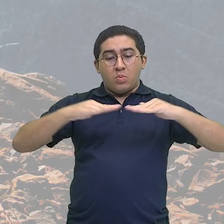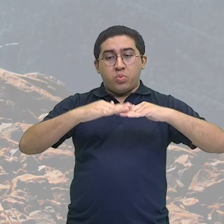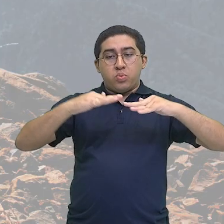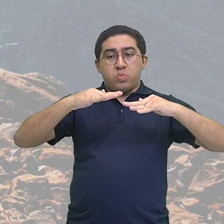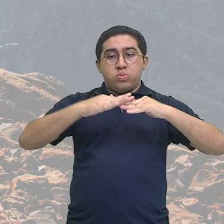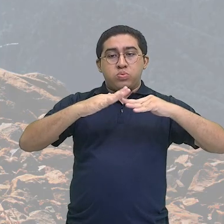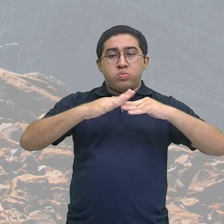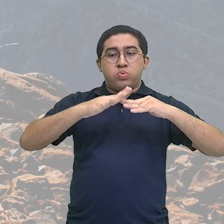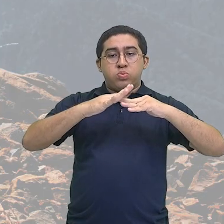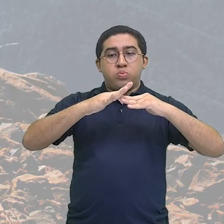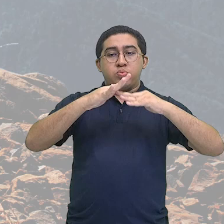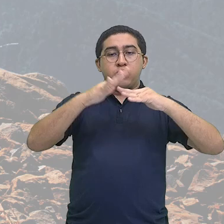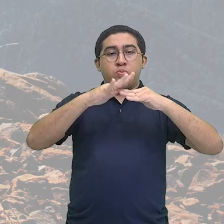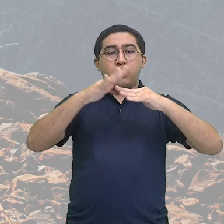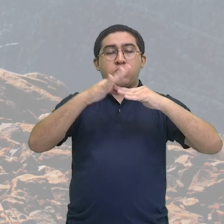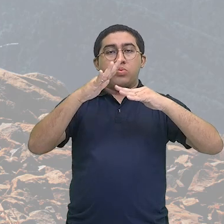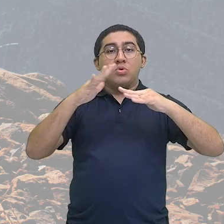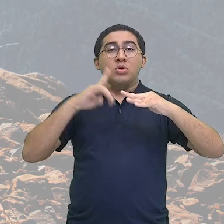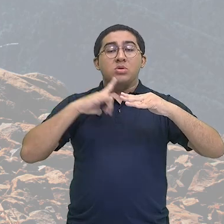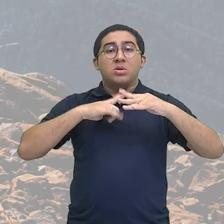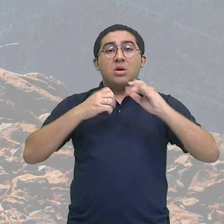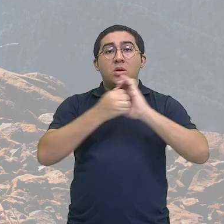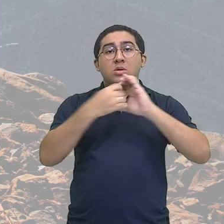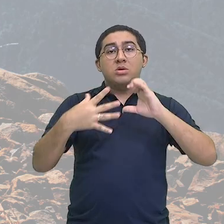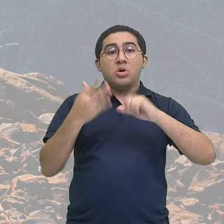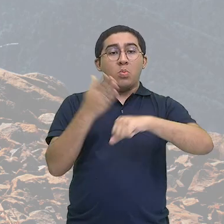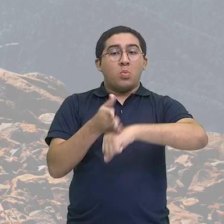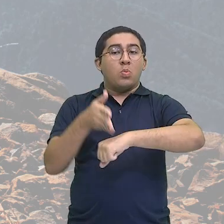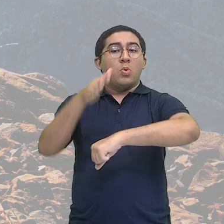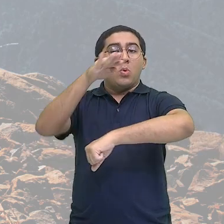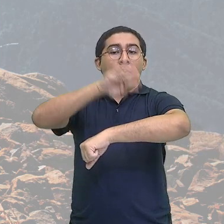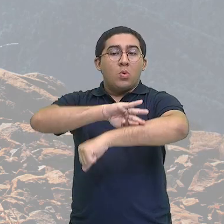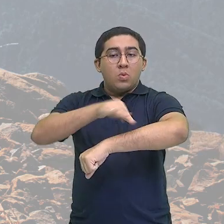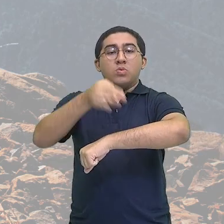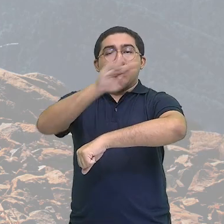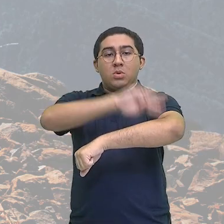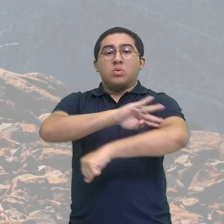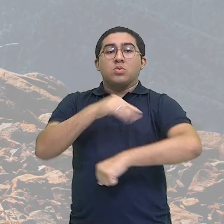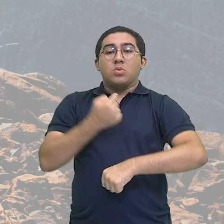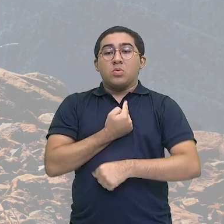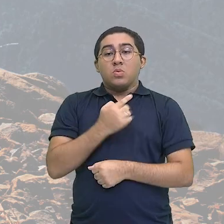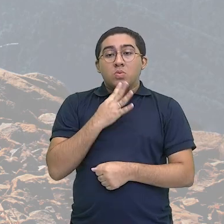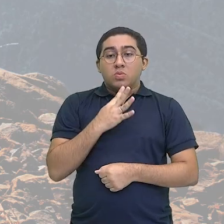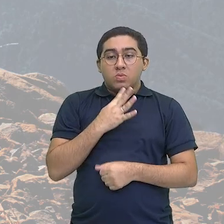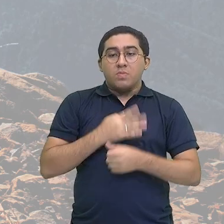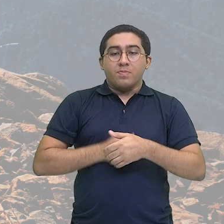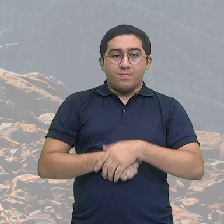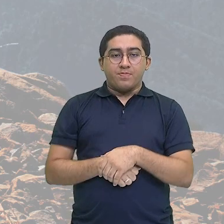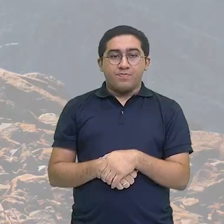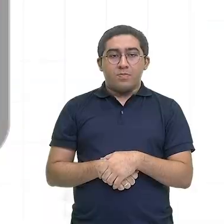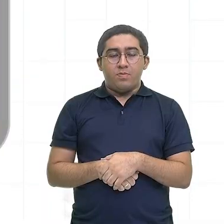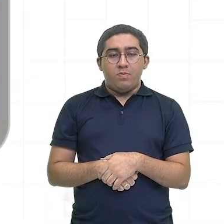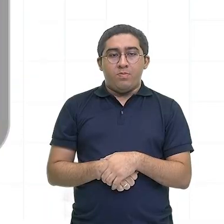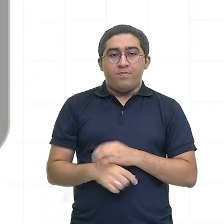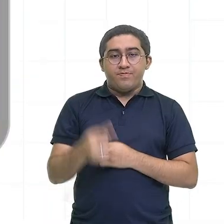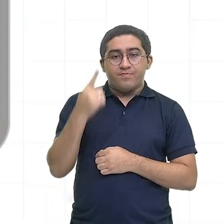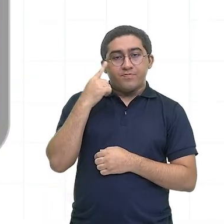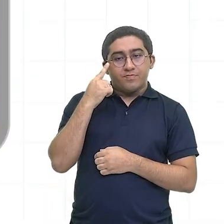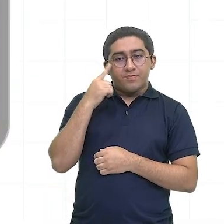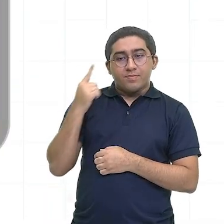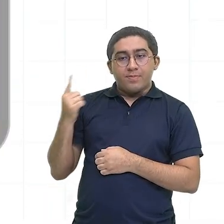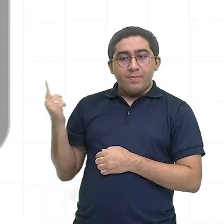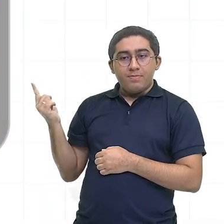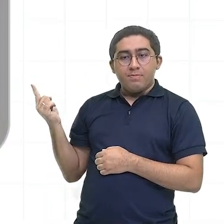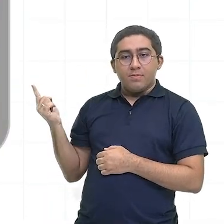elas vão formar aquela característica de uma montanha que a gente conhece bem, né? Então a gente vai dar uma olhada, pessoal, nessa